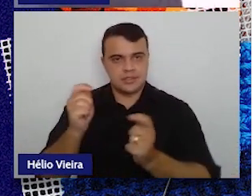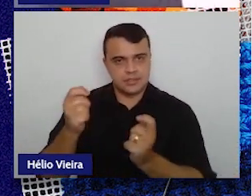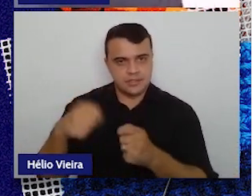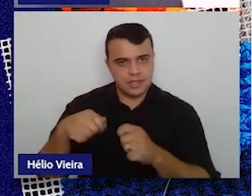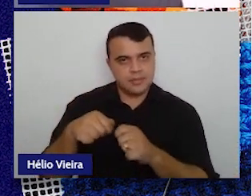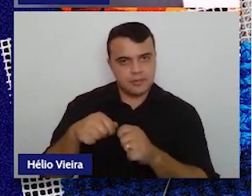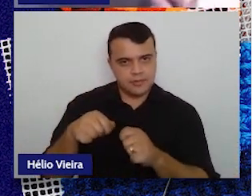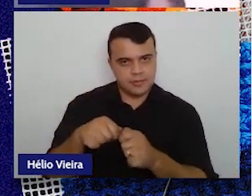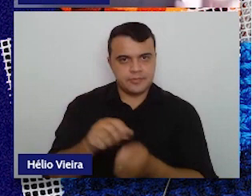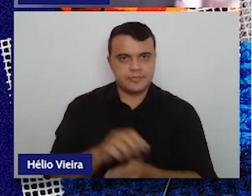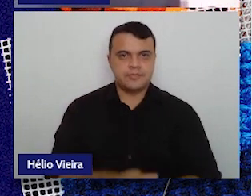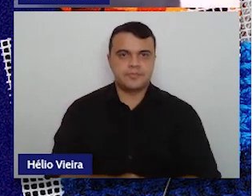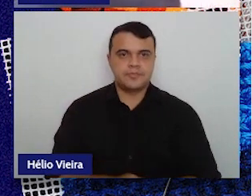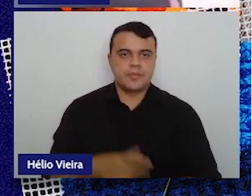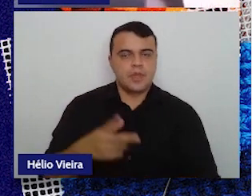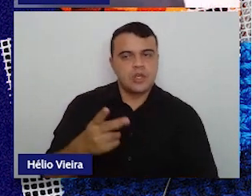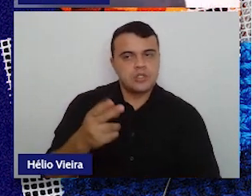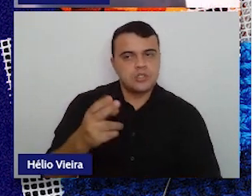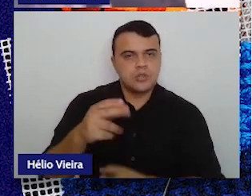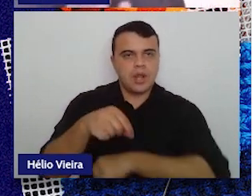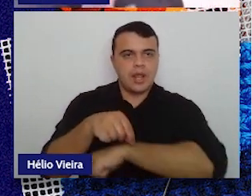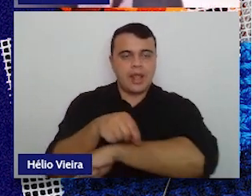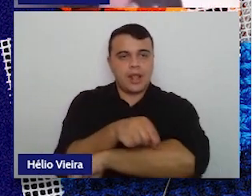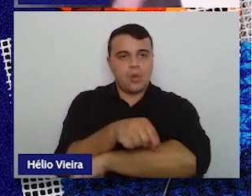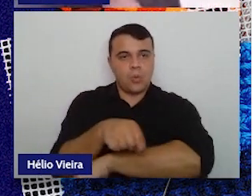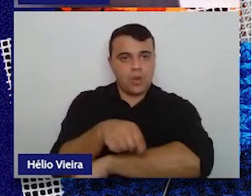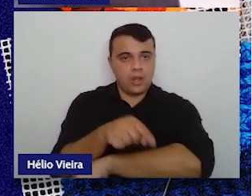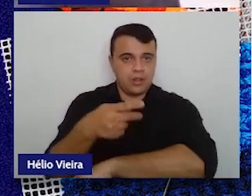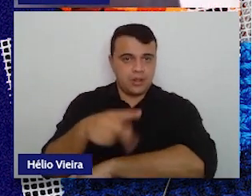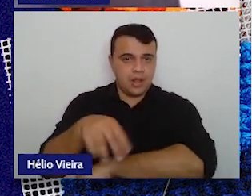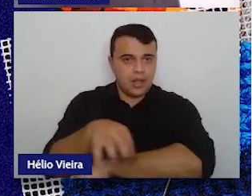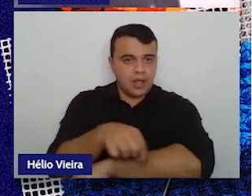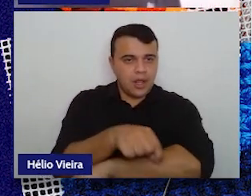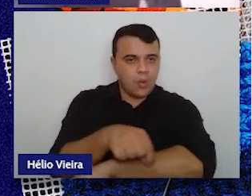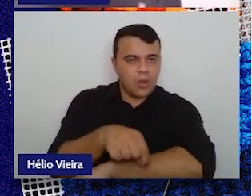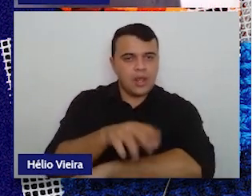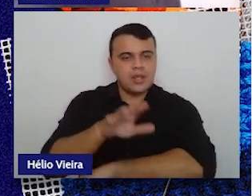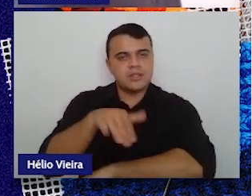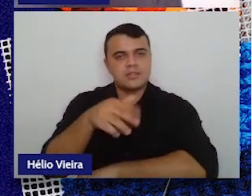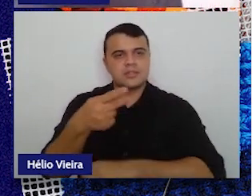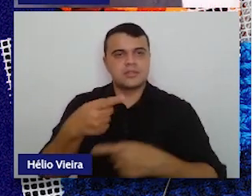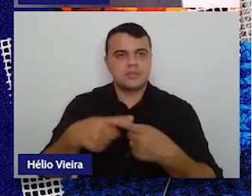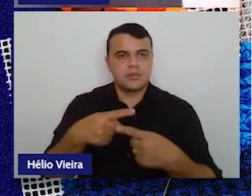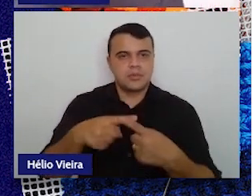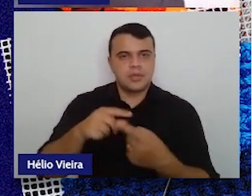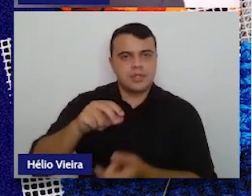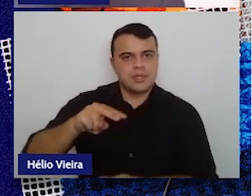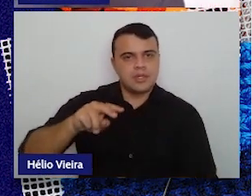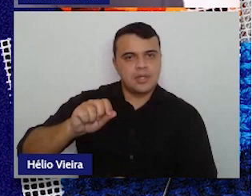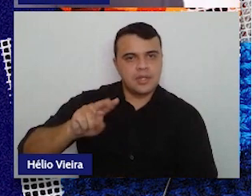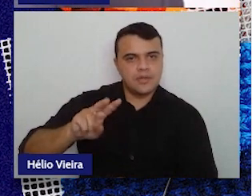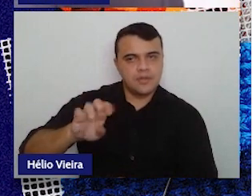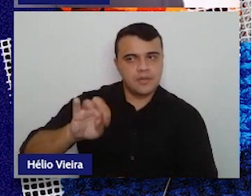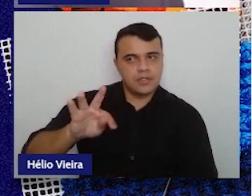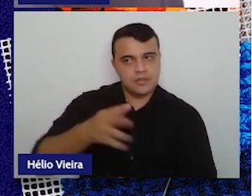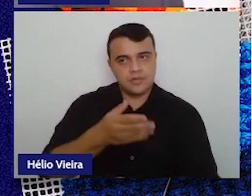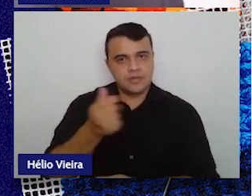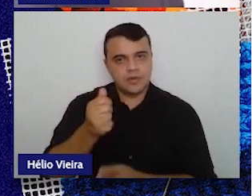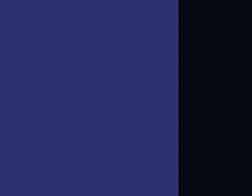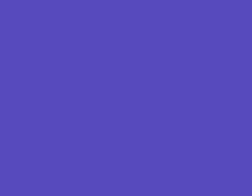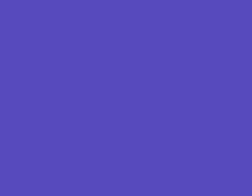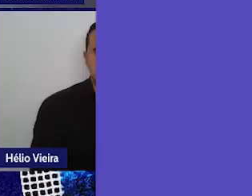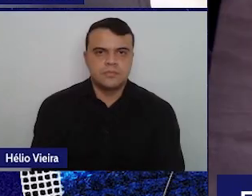trabalhar, tesoura e régua. A régua pode fazer, às vezes, da navete. Então, bora lá fazer a